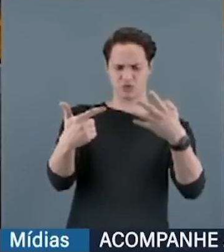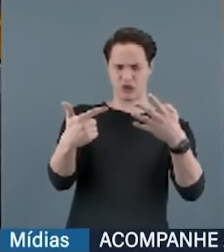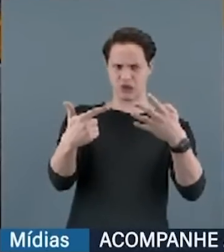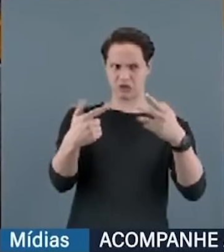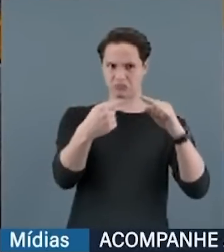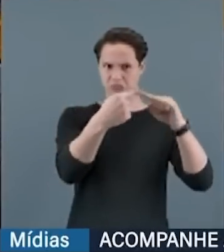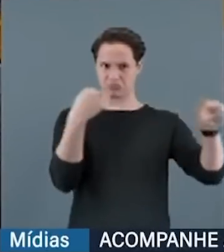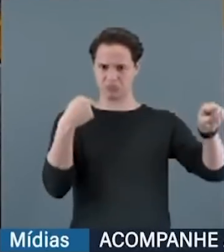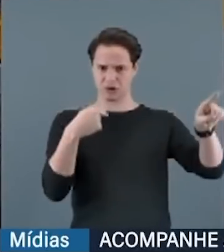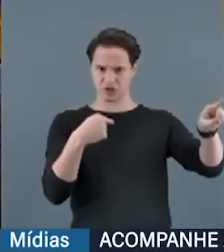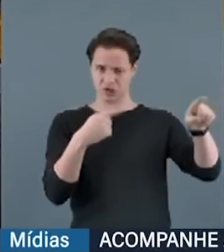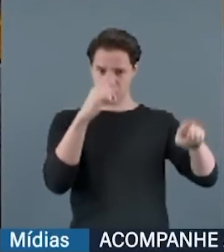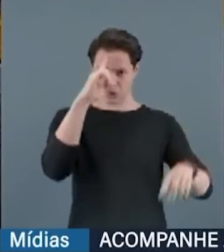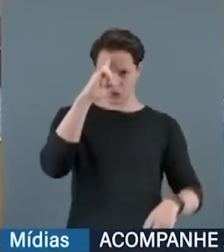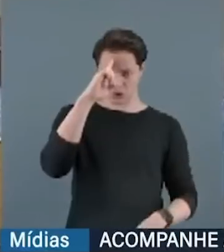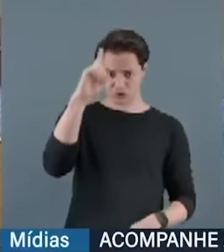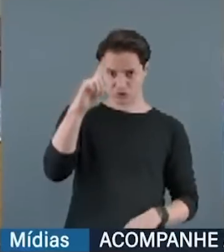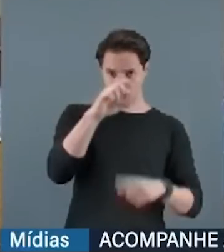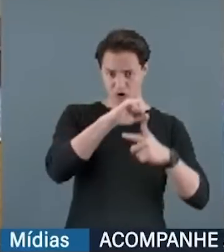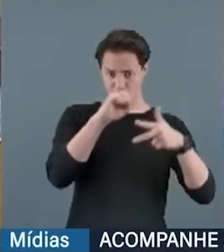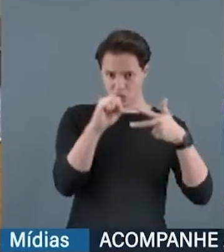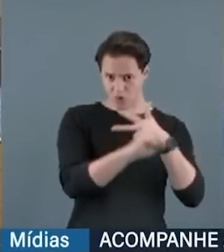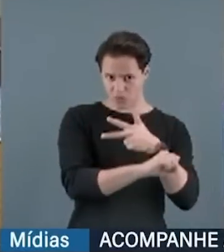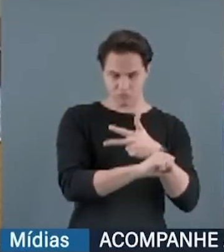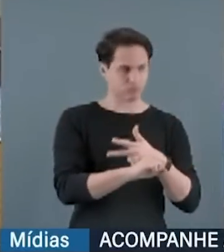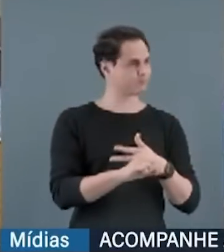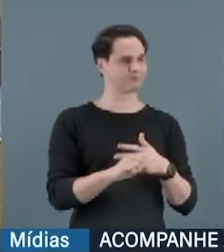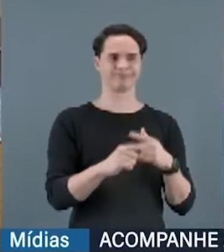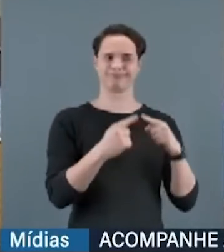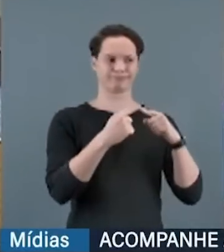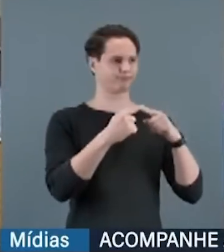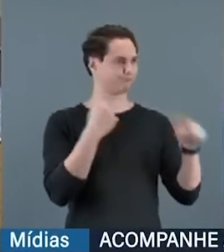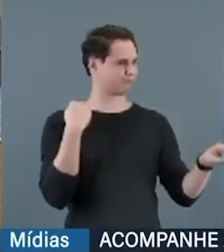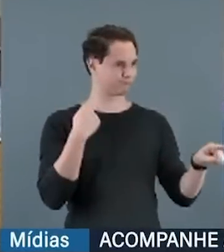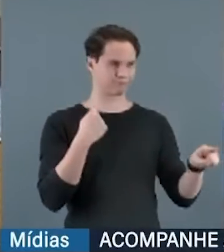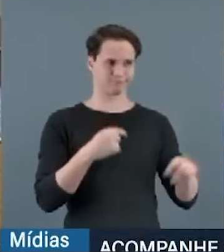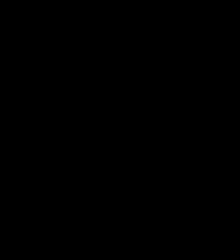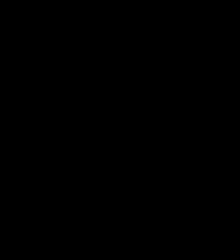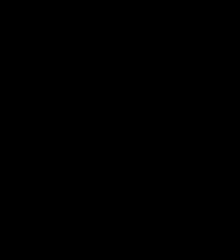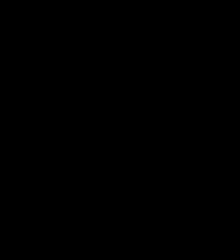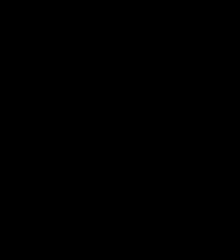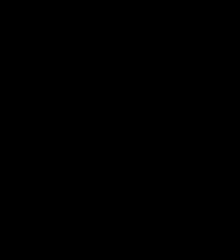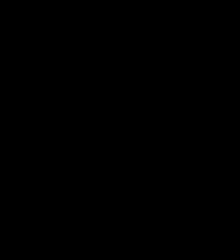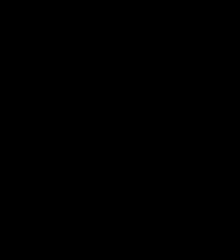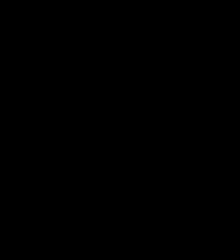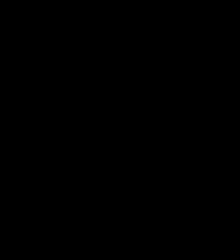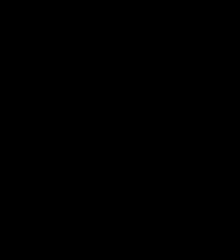ligação? Não, não tem nada a ver. Não tem nenhuma ligação.